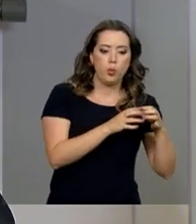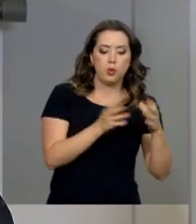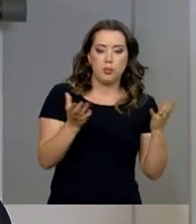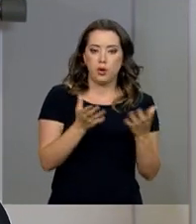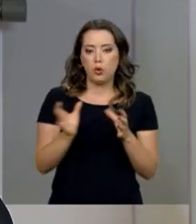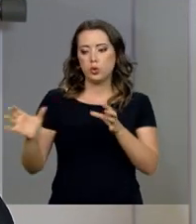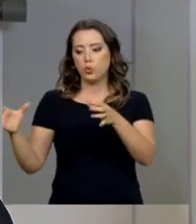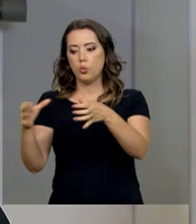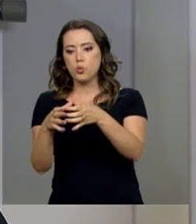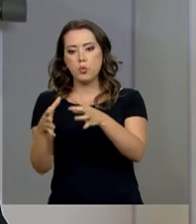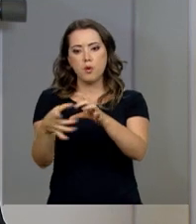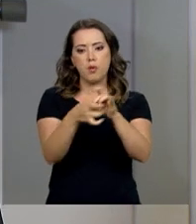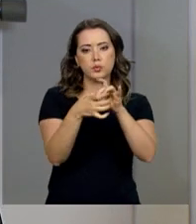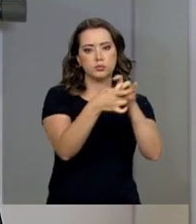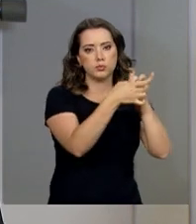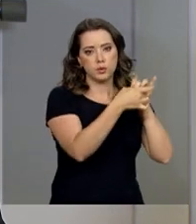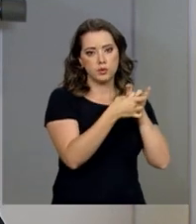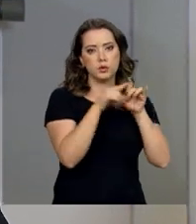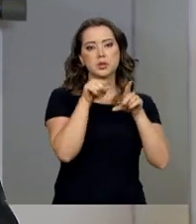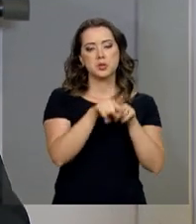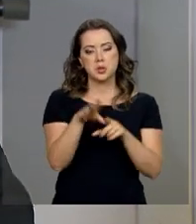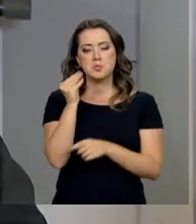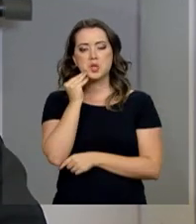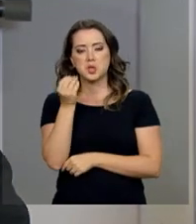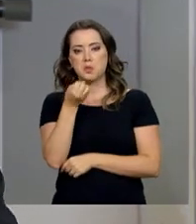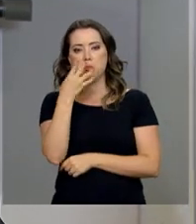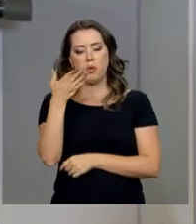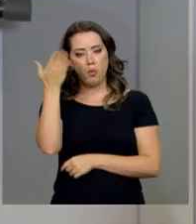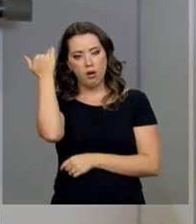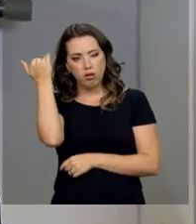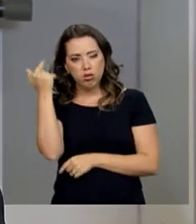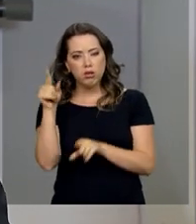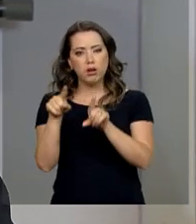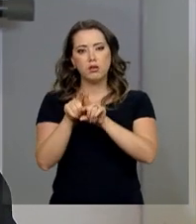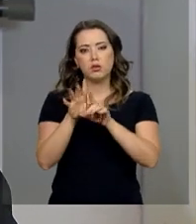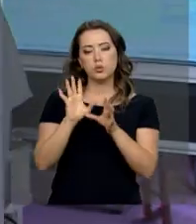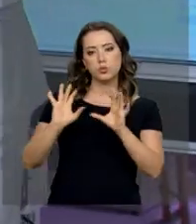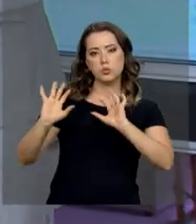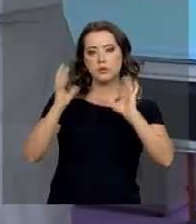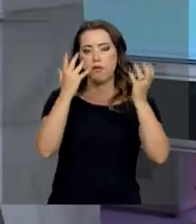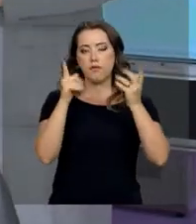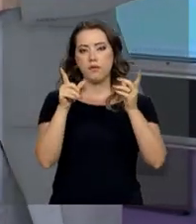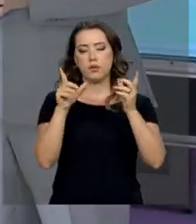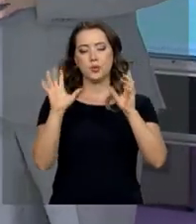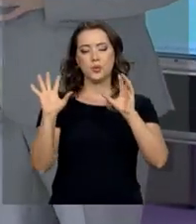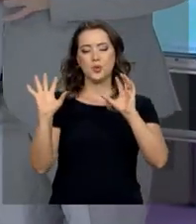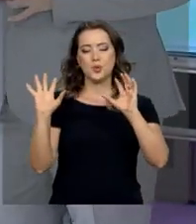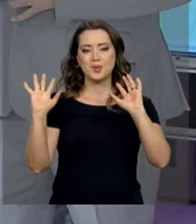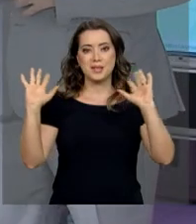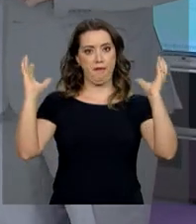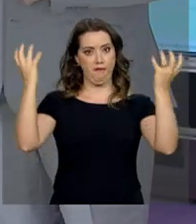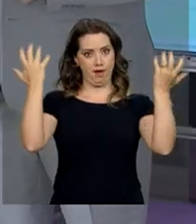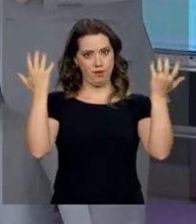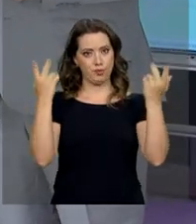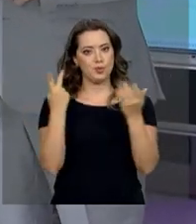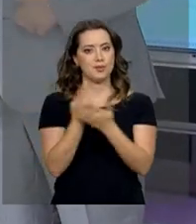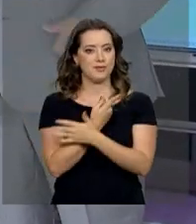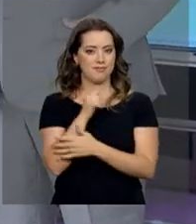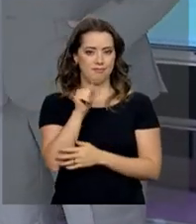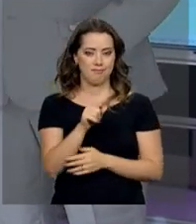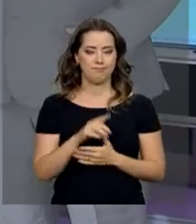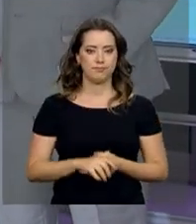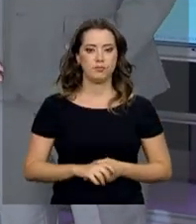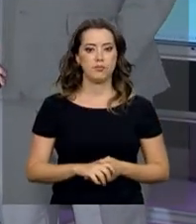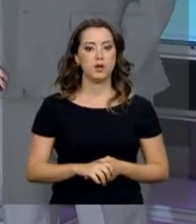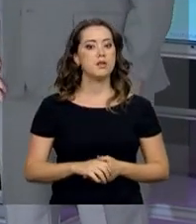órgãos, seguindo uma experiência exitosa que foi a experiência dos grandes eventos. São 14 órgãos compartilhando dados